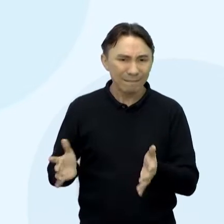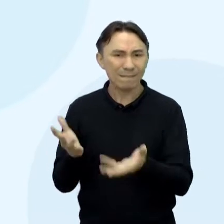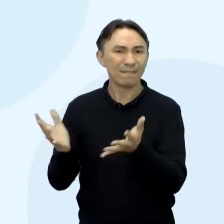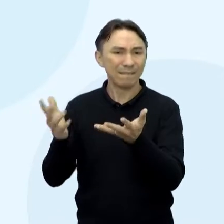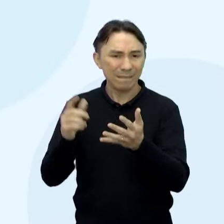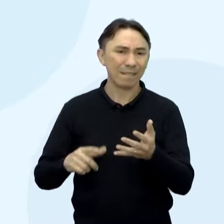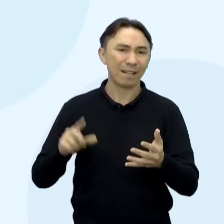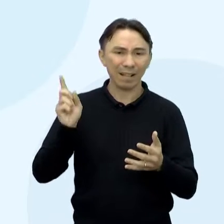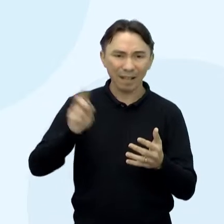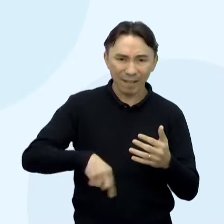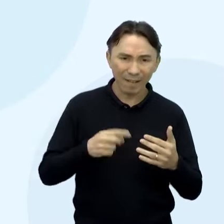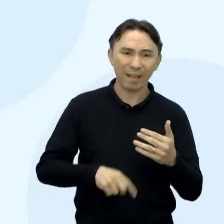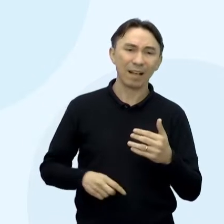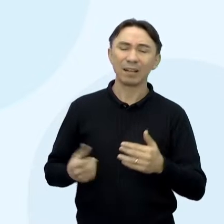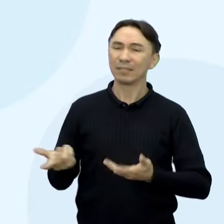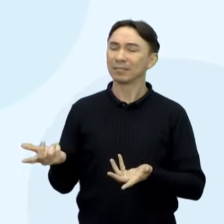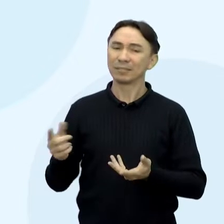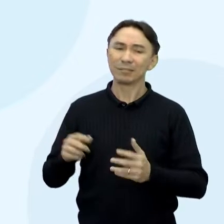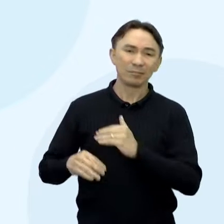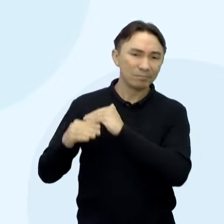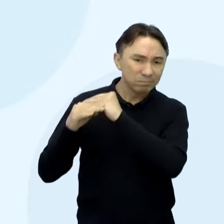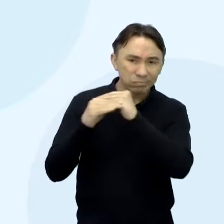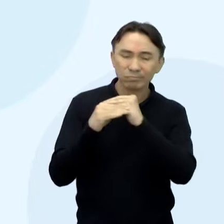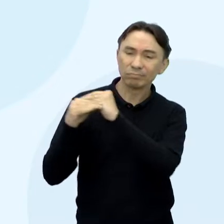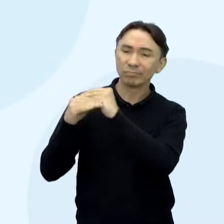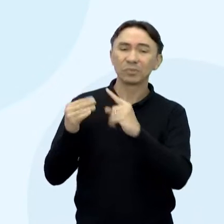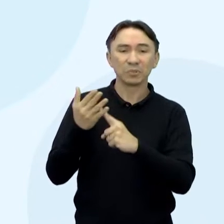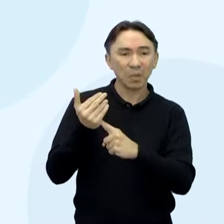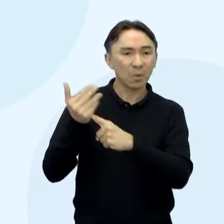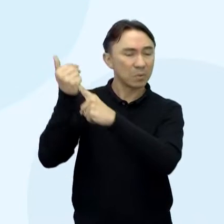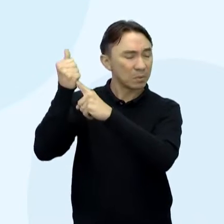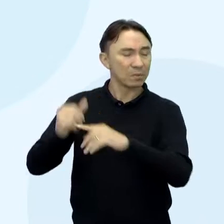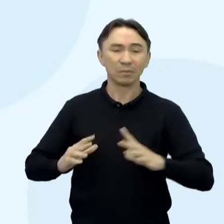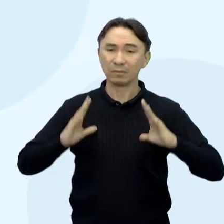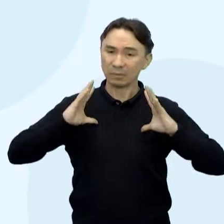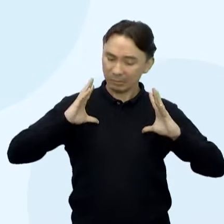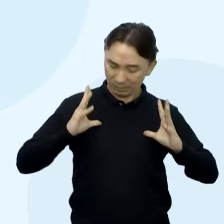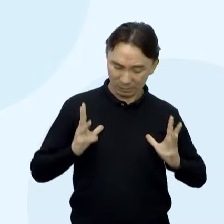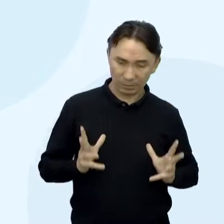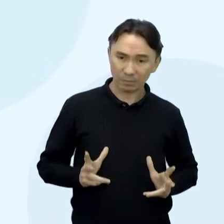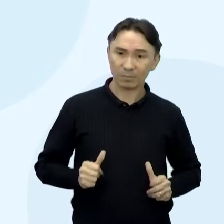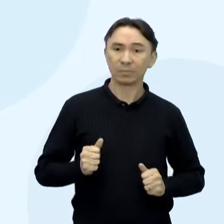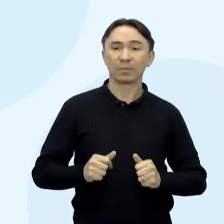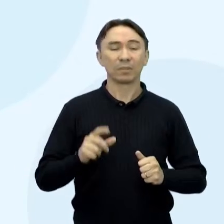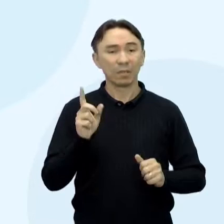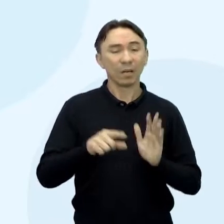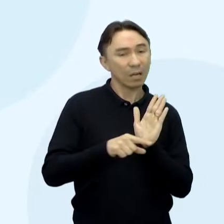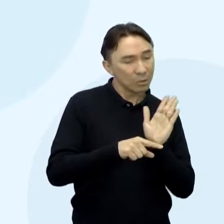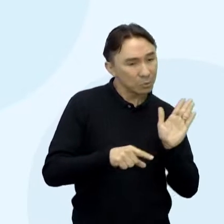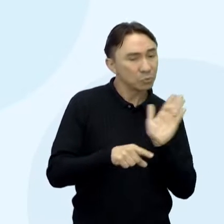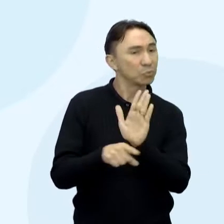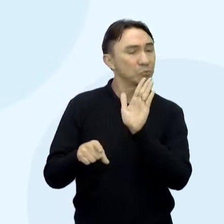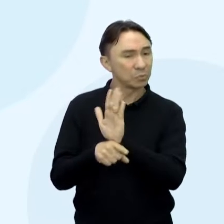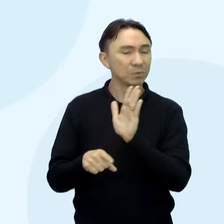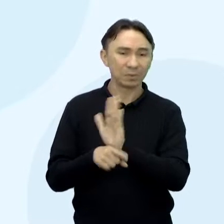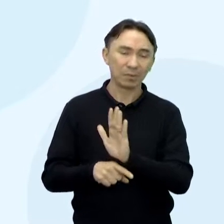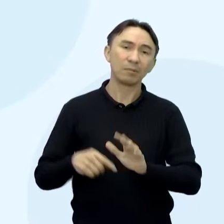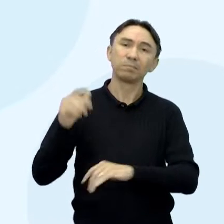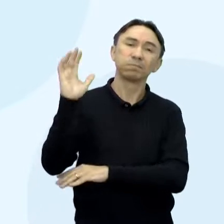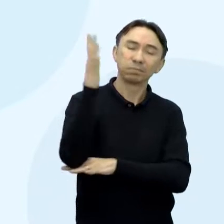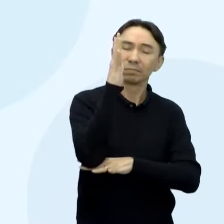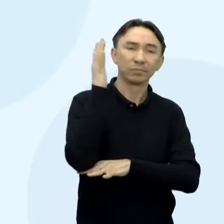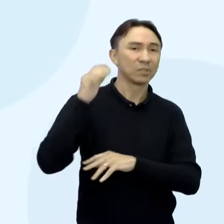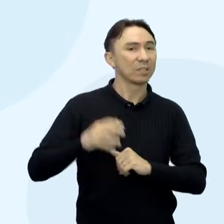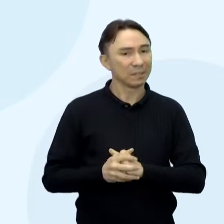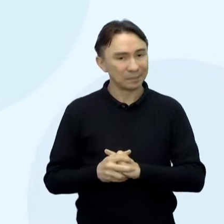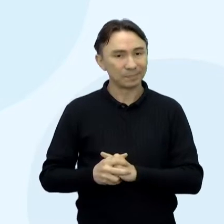serviços, aderindo e melhorando tecnologias limpas que minimizem o impacto ambiental. Se a gente pensar ali numa